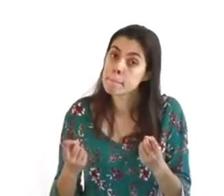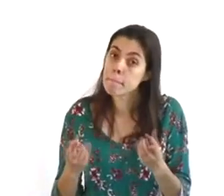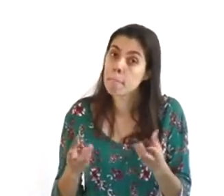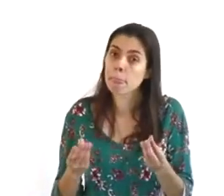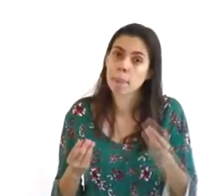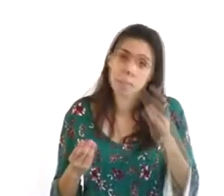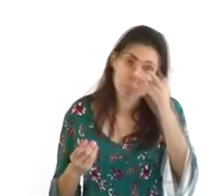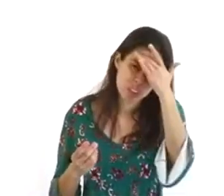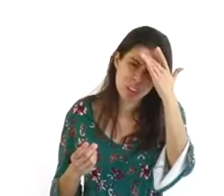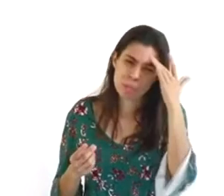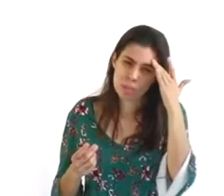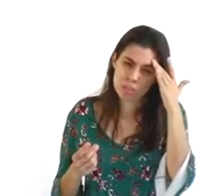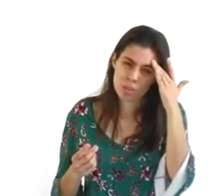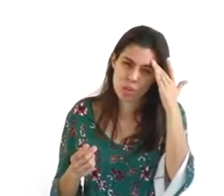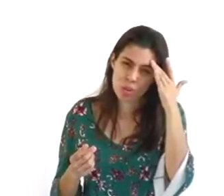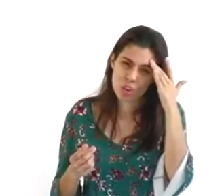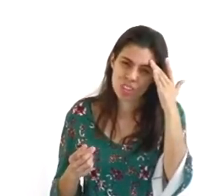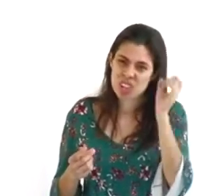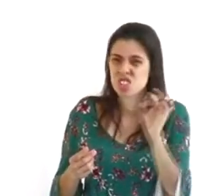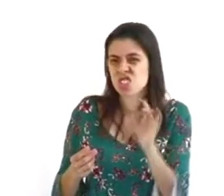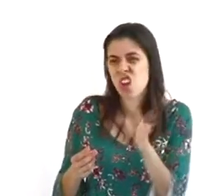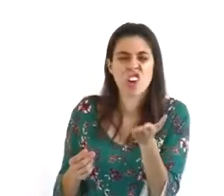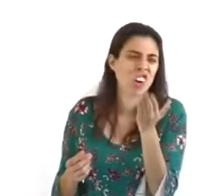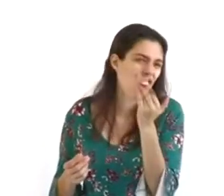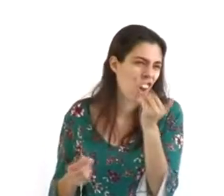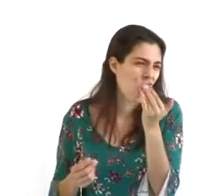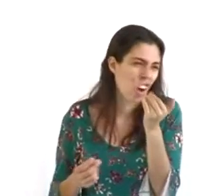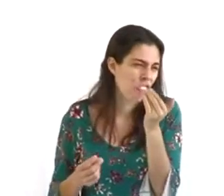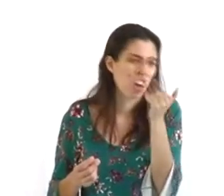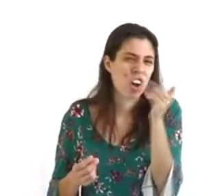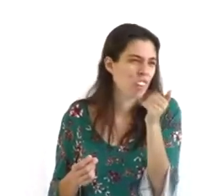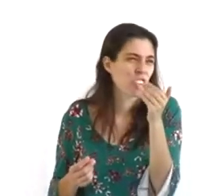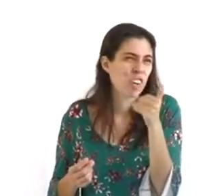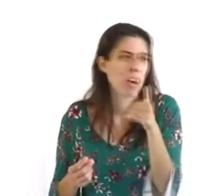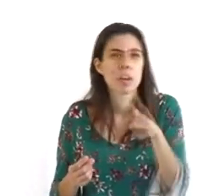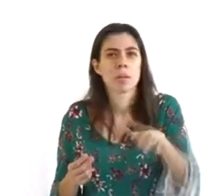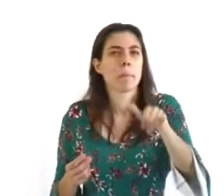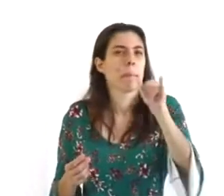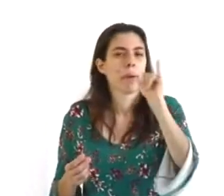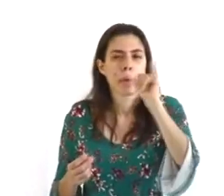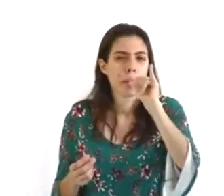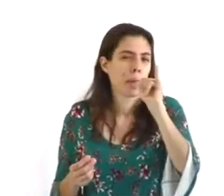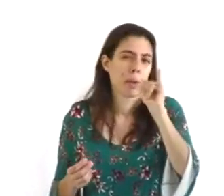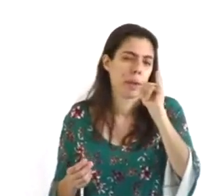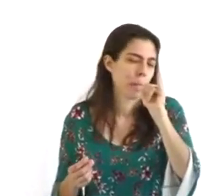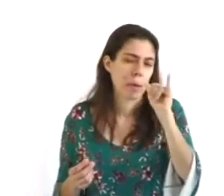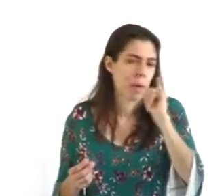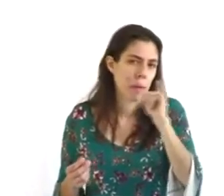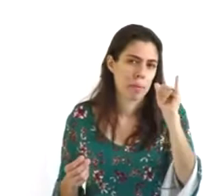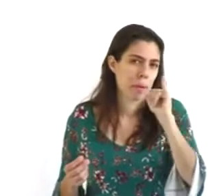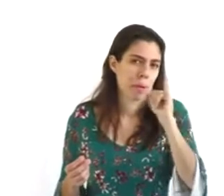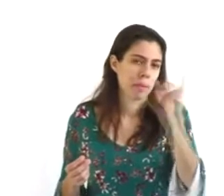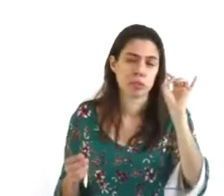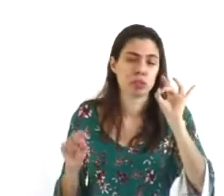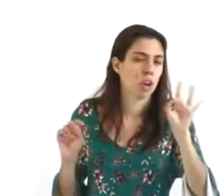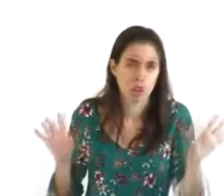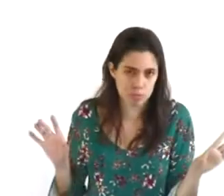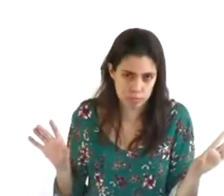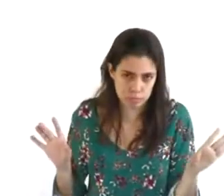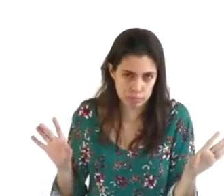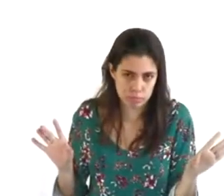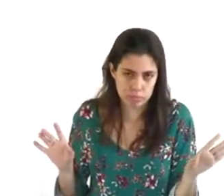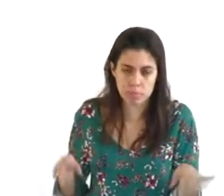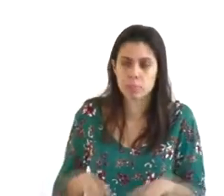apenas num dia de comer e beber, onde você tem que ter uma mesa farta, onde você tem que ter muita comida e resume-se apenas a